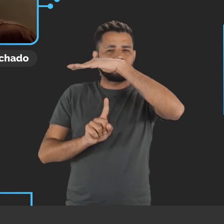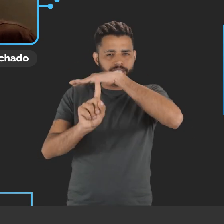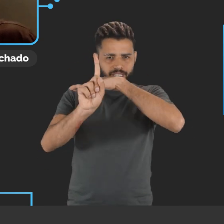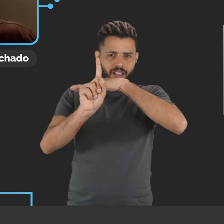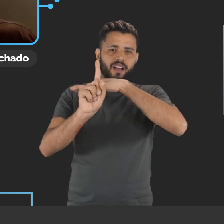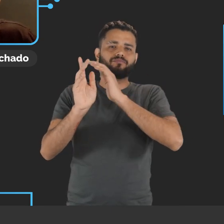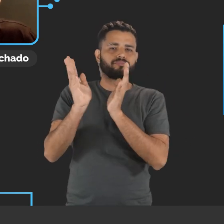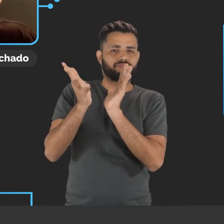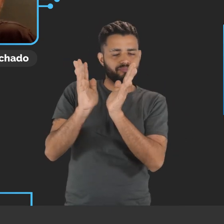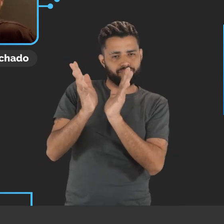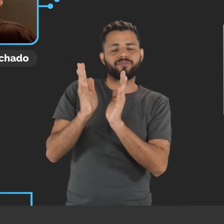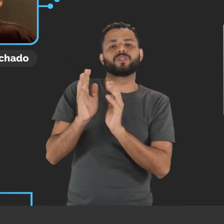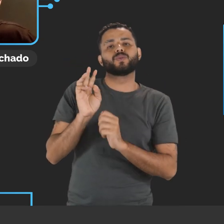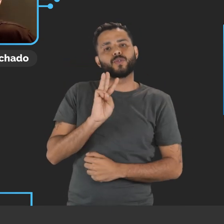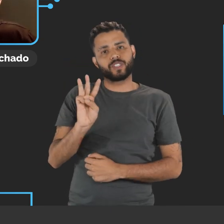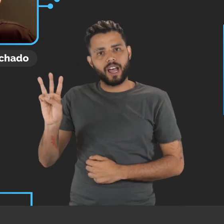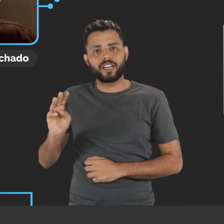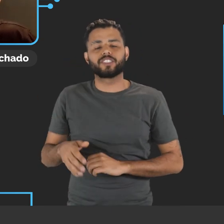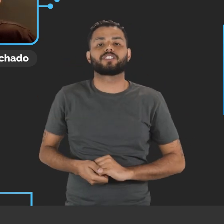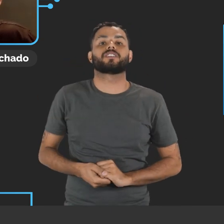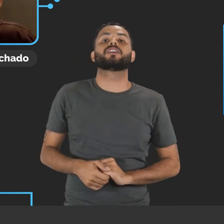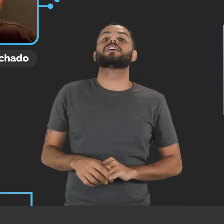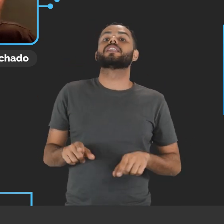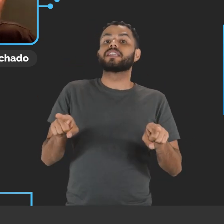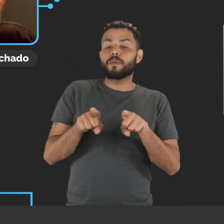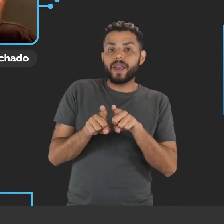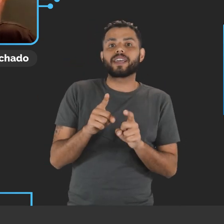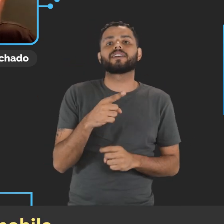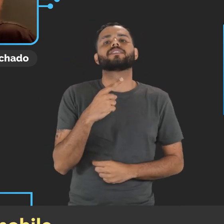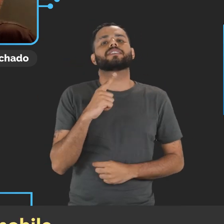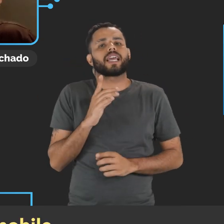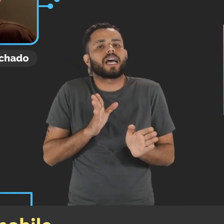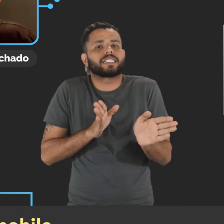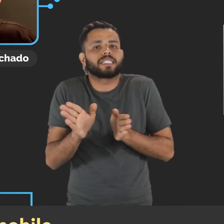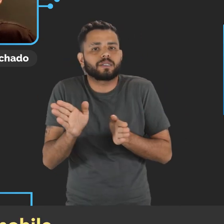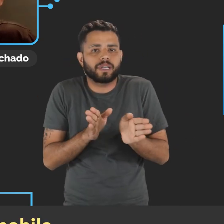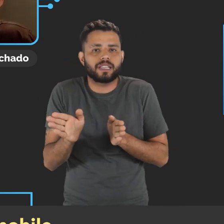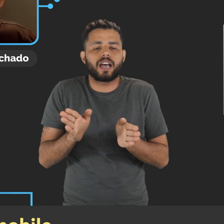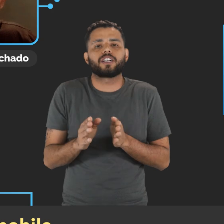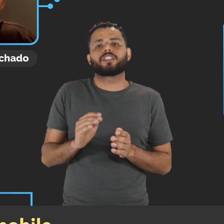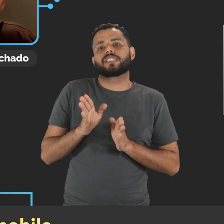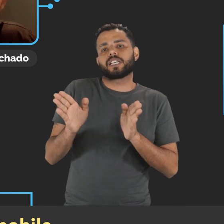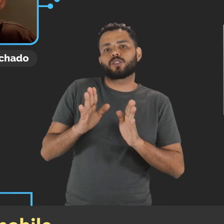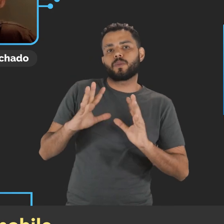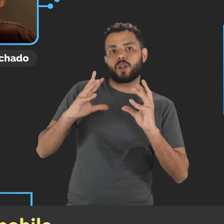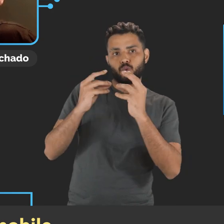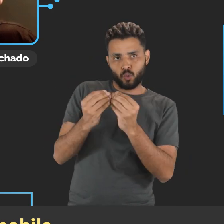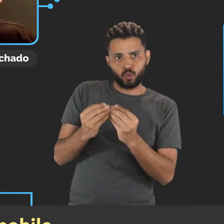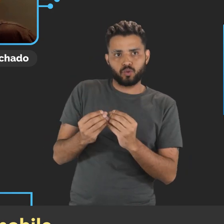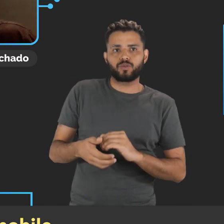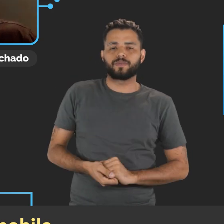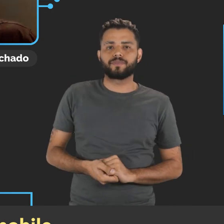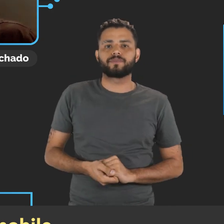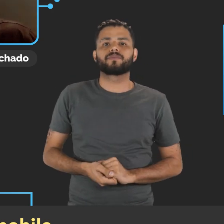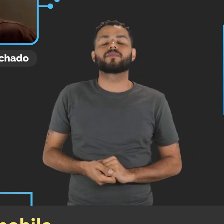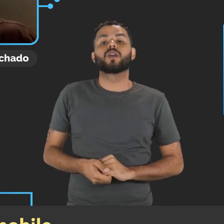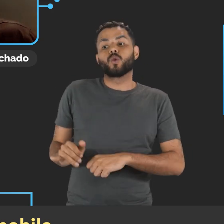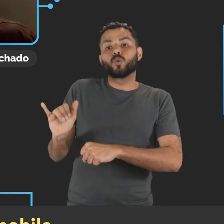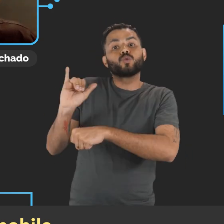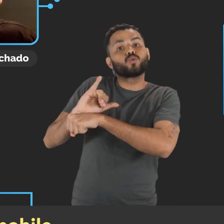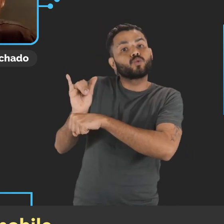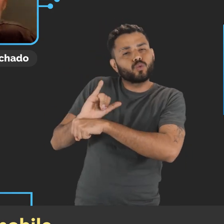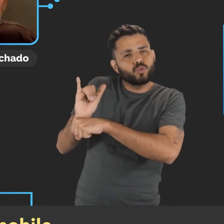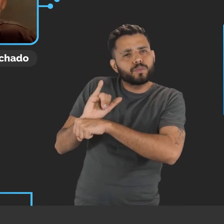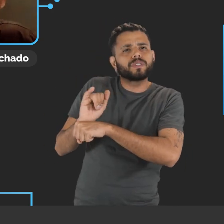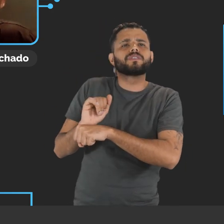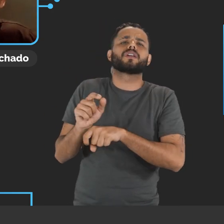nosso site. Temos também cuidado com a acessibilidade, que foi feita pelo Acesso para Todos, com a ferramenta Mobile. Nosso